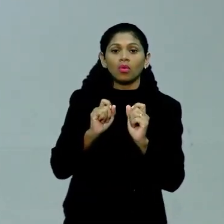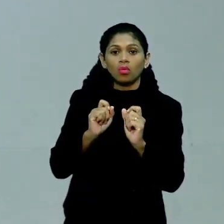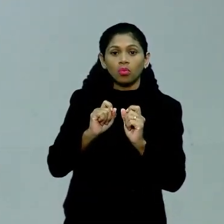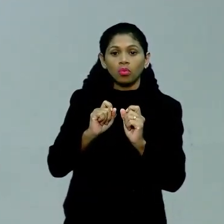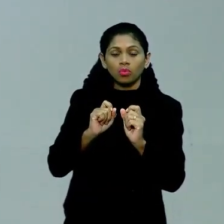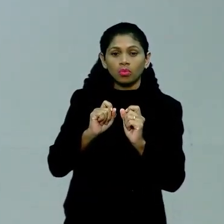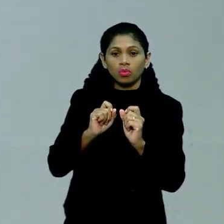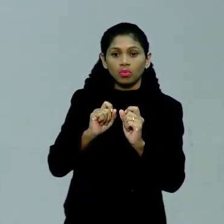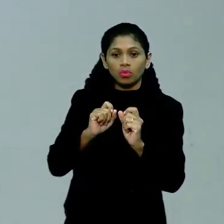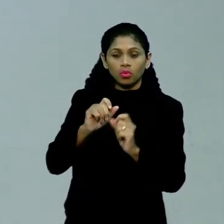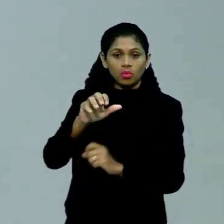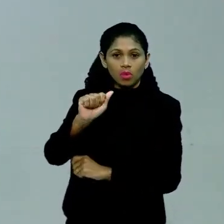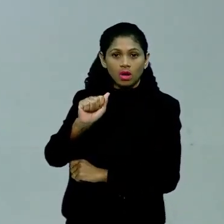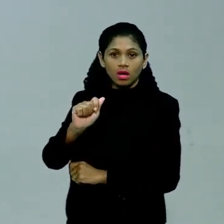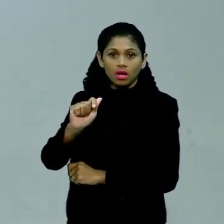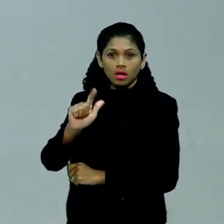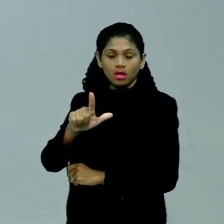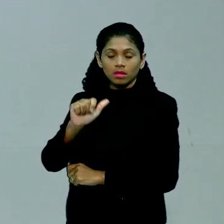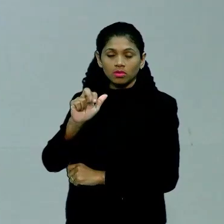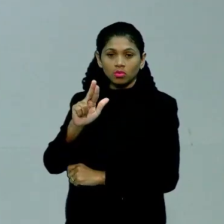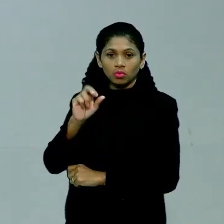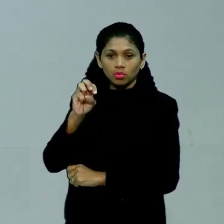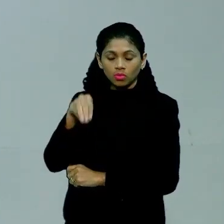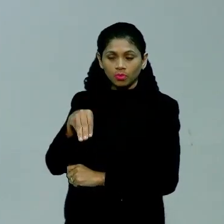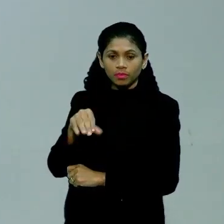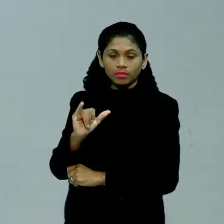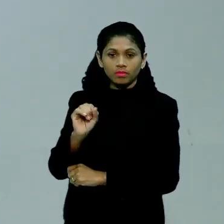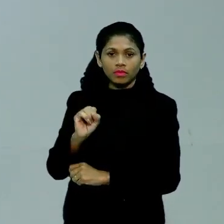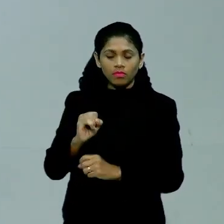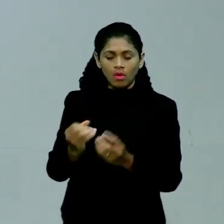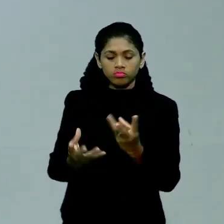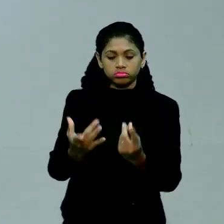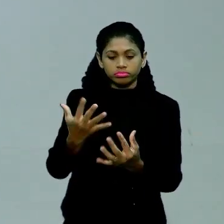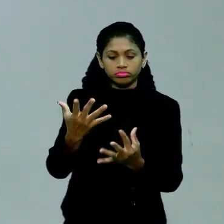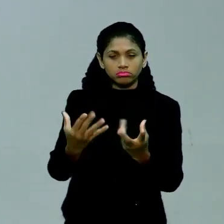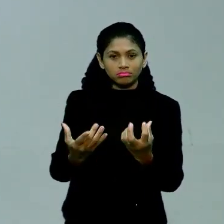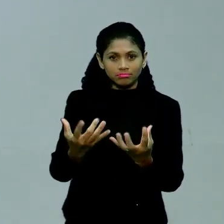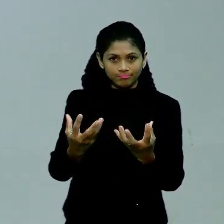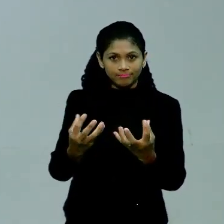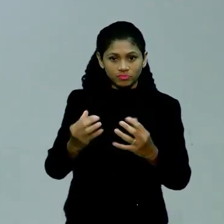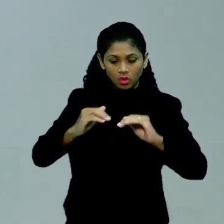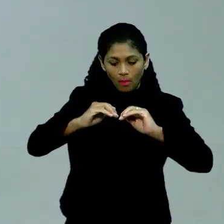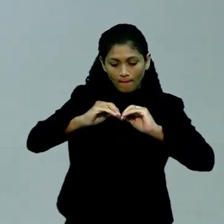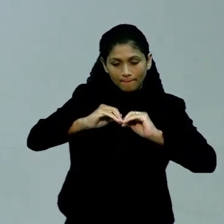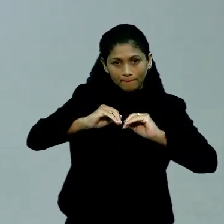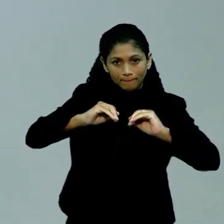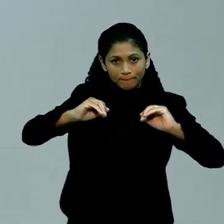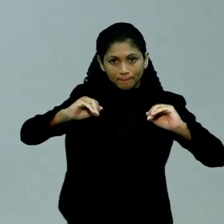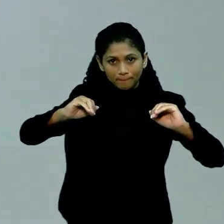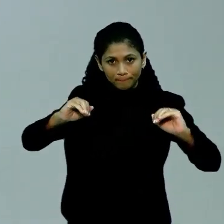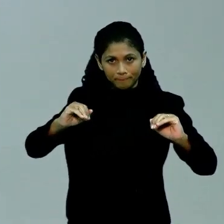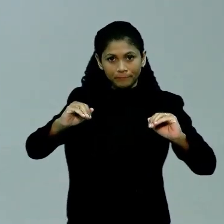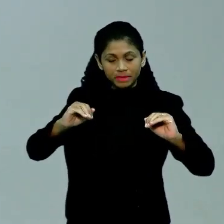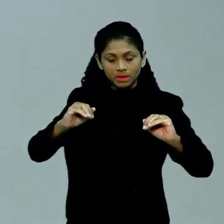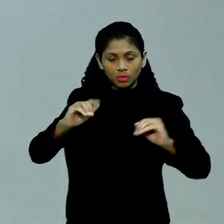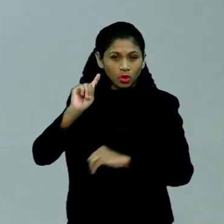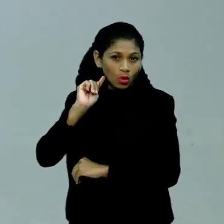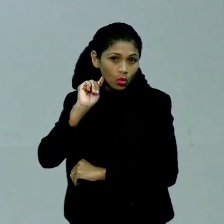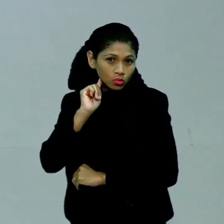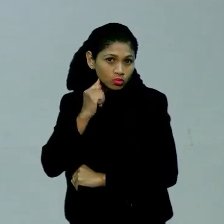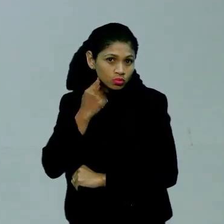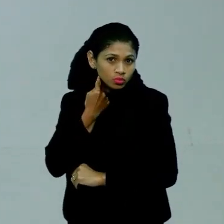gerar coágulos, né? Ele vai produzir uma coagulação. Então, esses processos acontecem porque as impurezas que